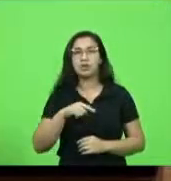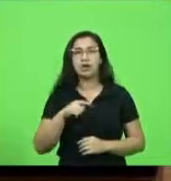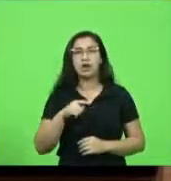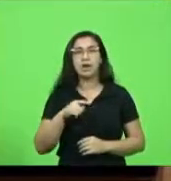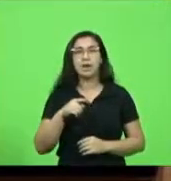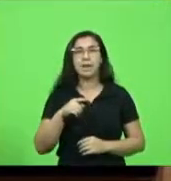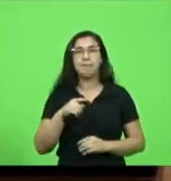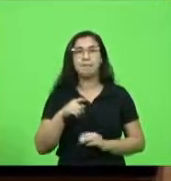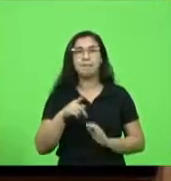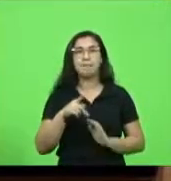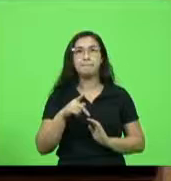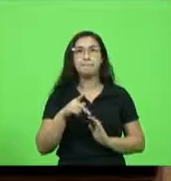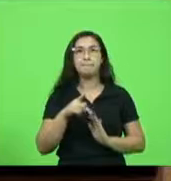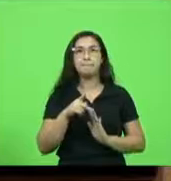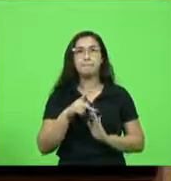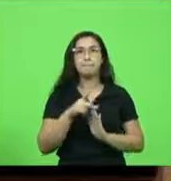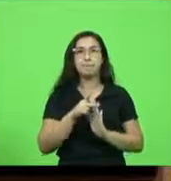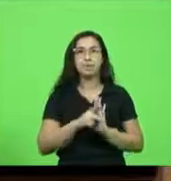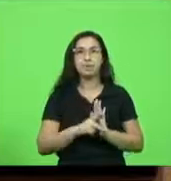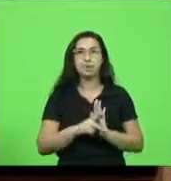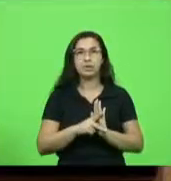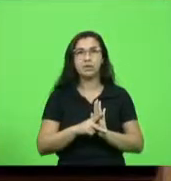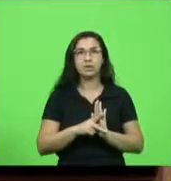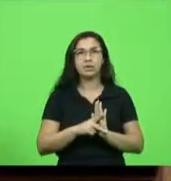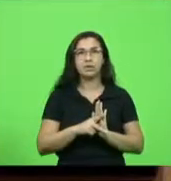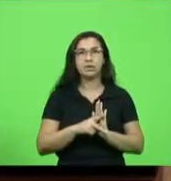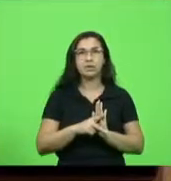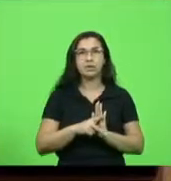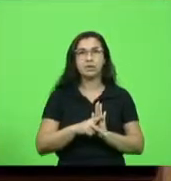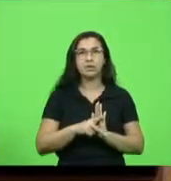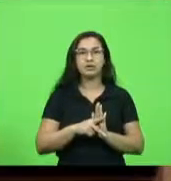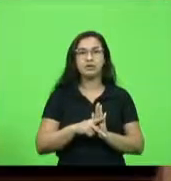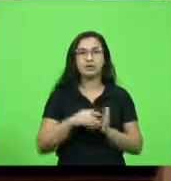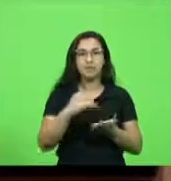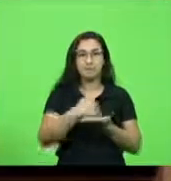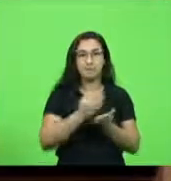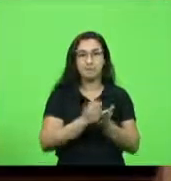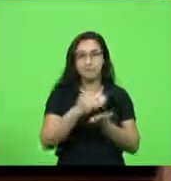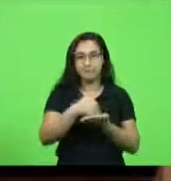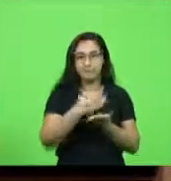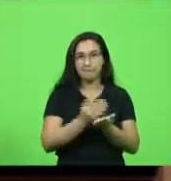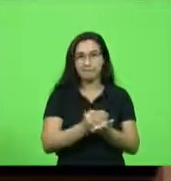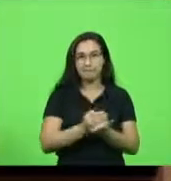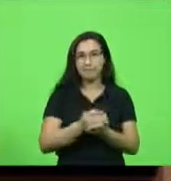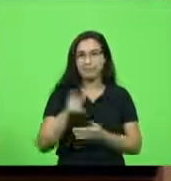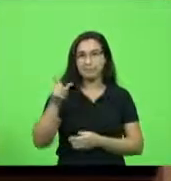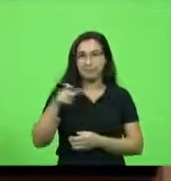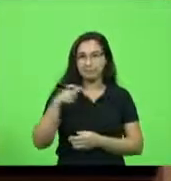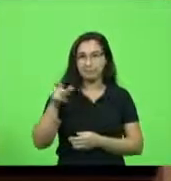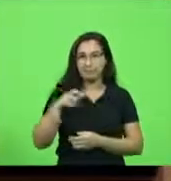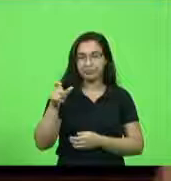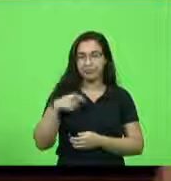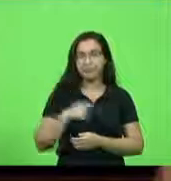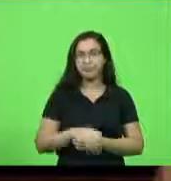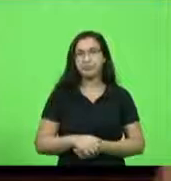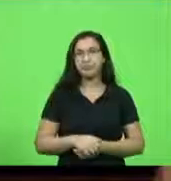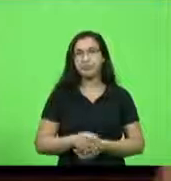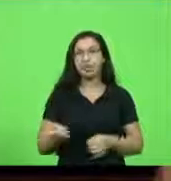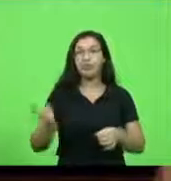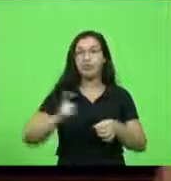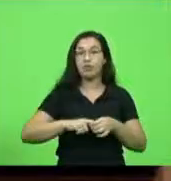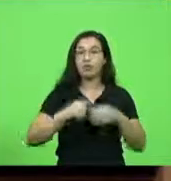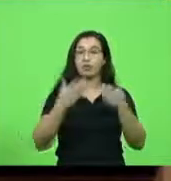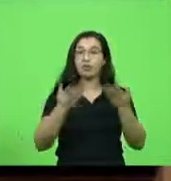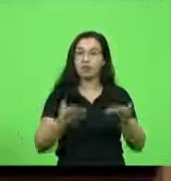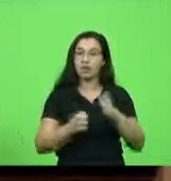Programa Catarinense de Parcelamento de Débitos Fiscais. Nós demos um retorno para a sociedade, para o empresário